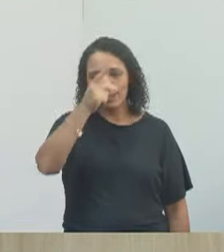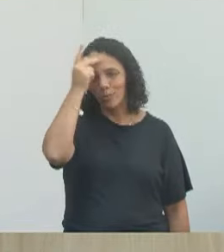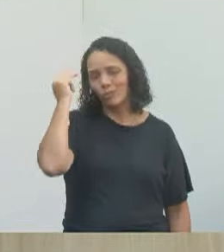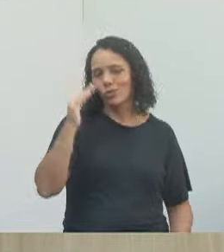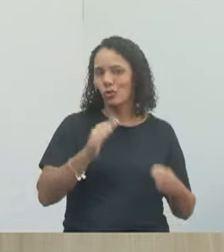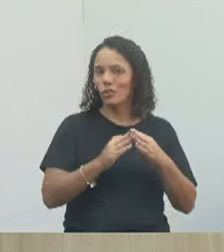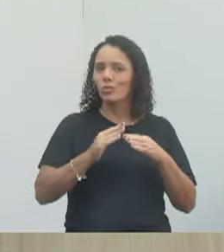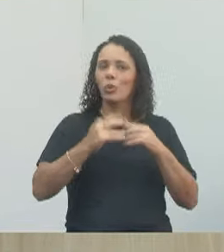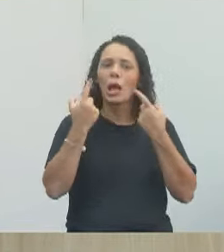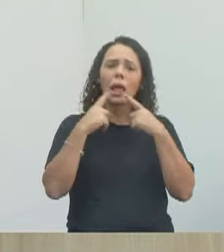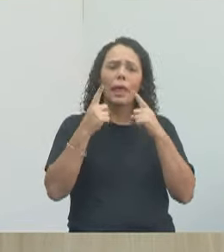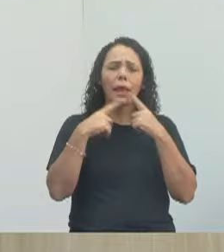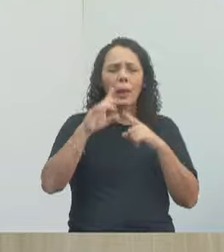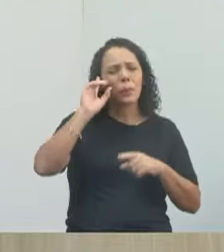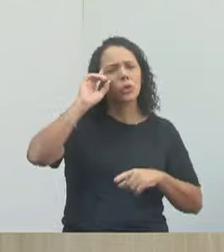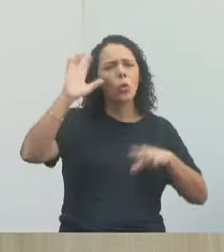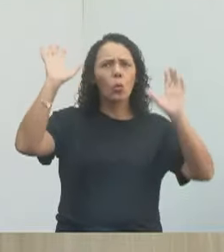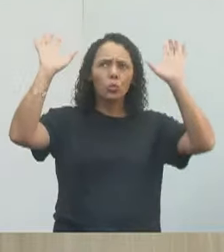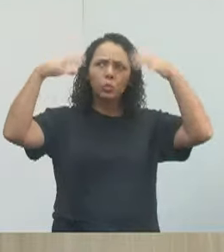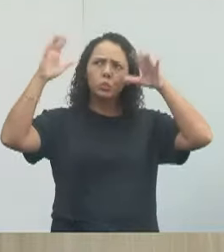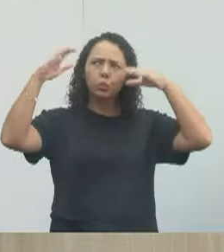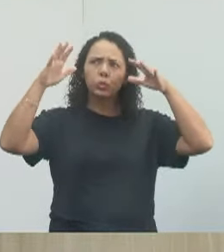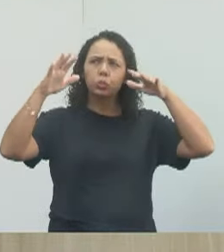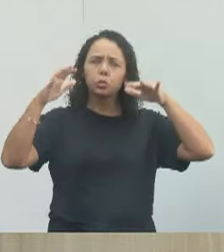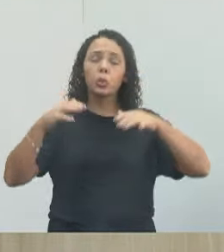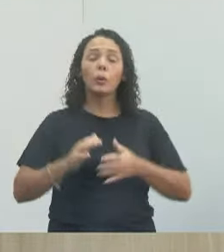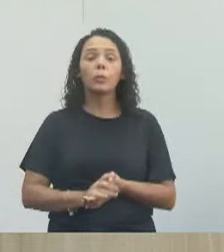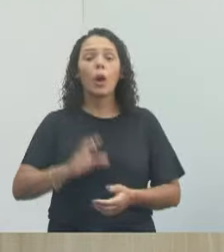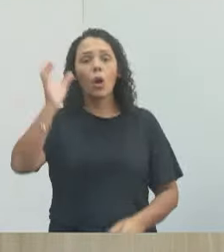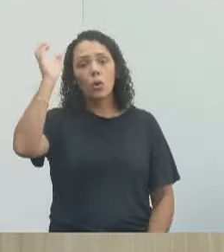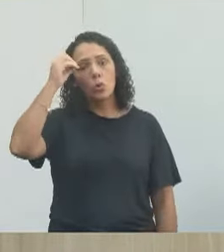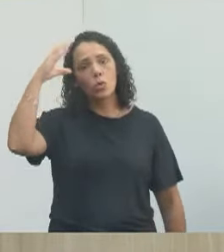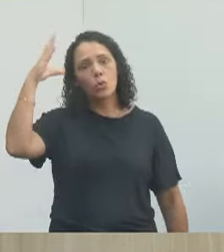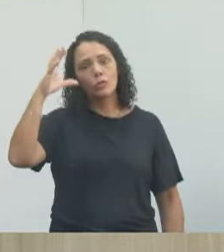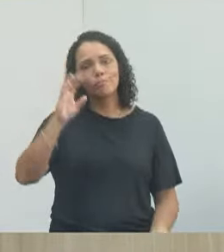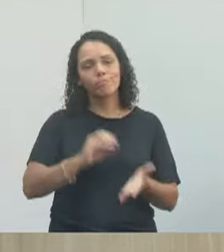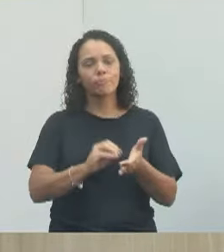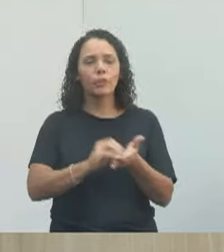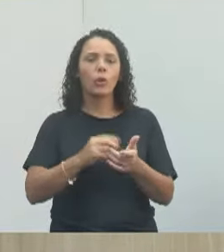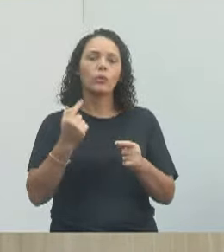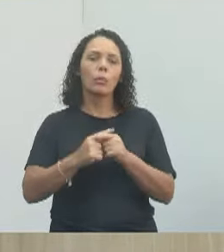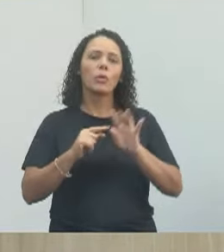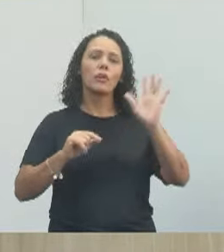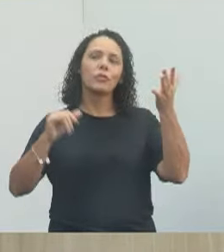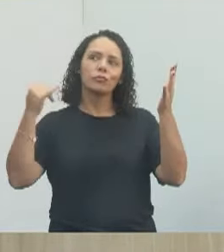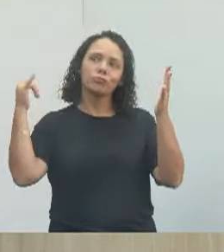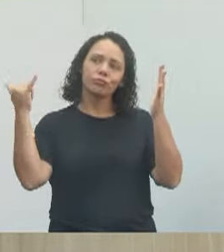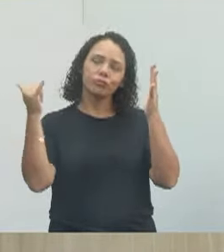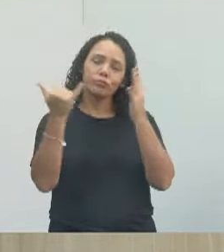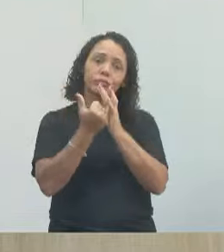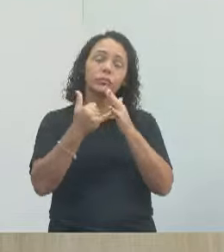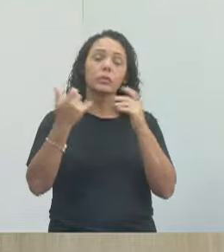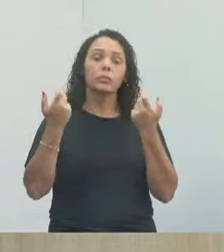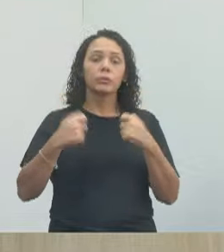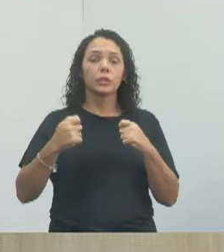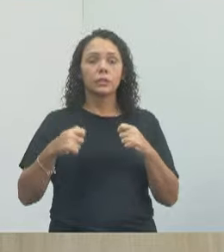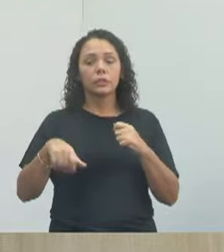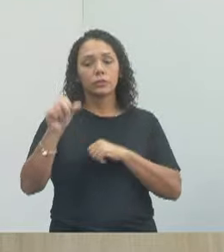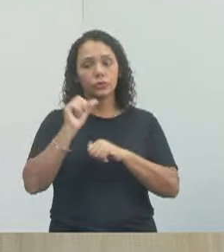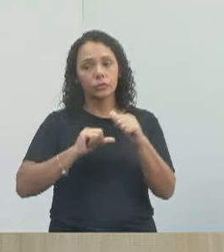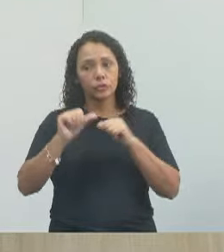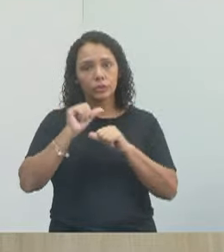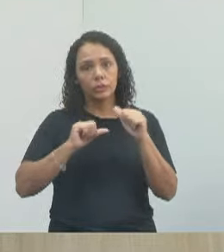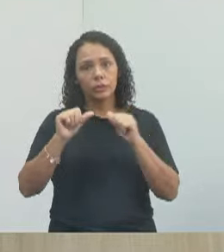vento ficam sem energia devido aos galos que estão sobre afiação é necessário portanto remover